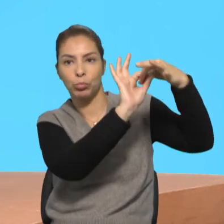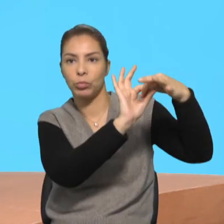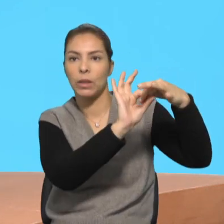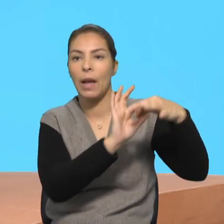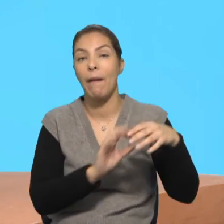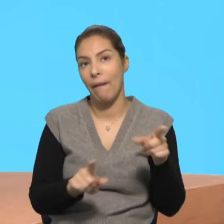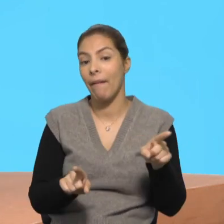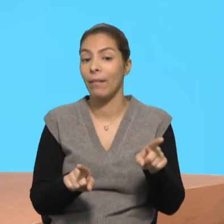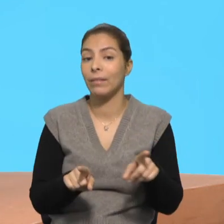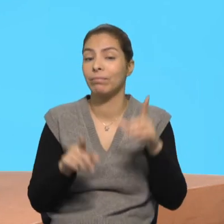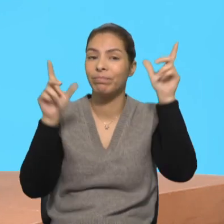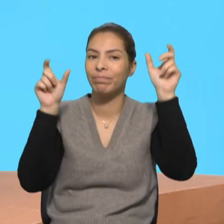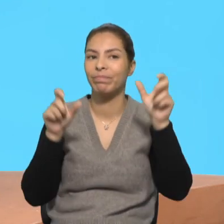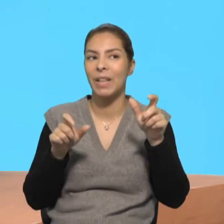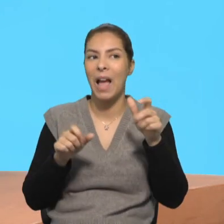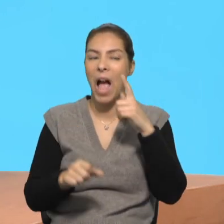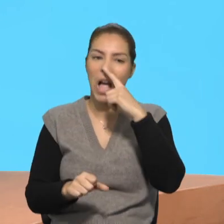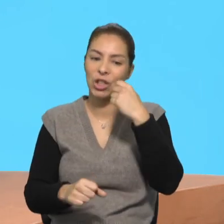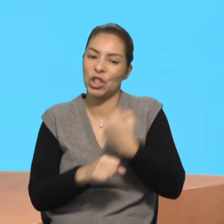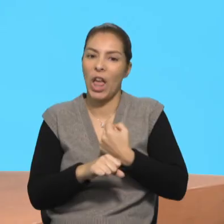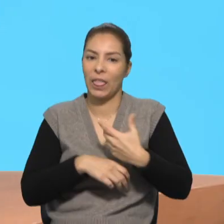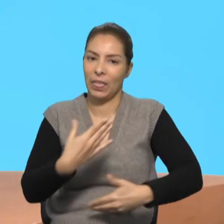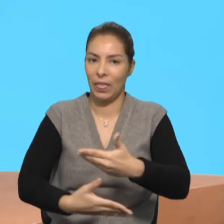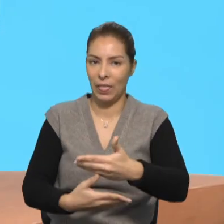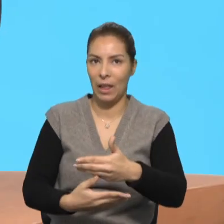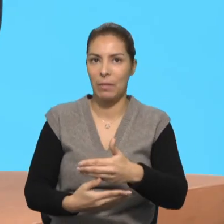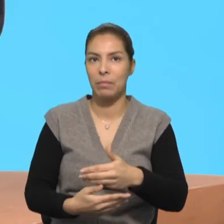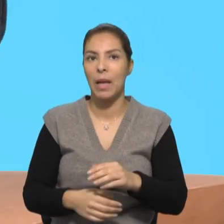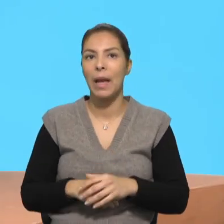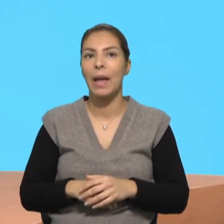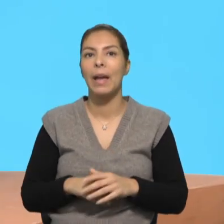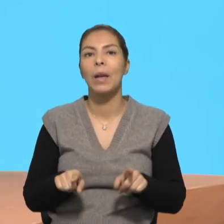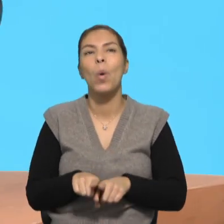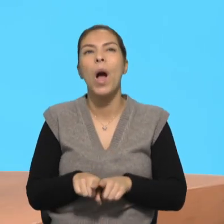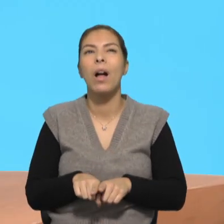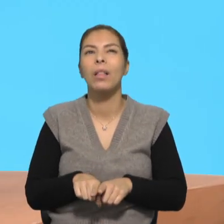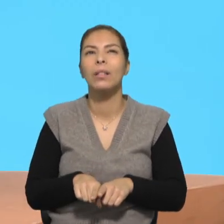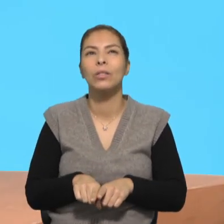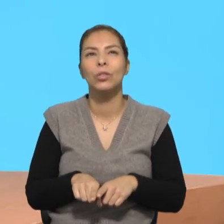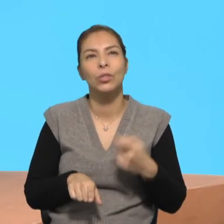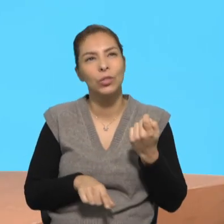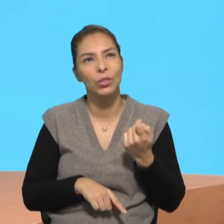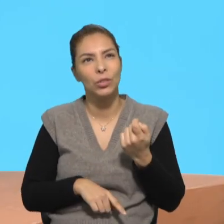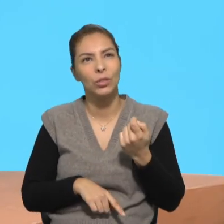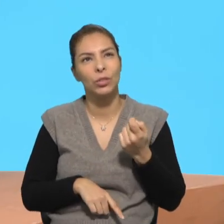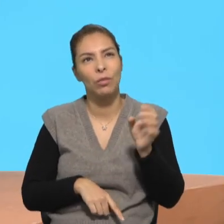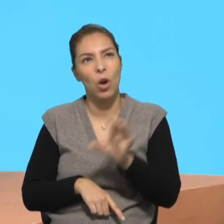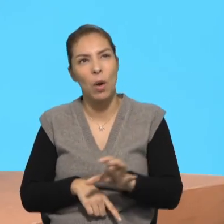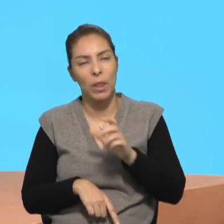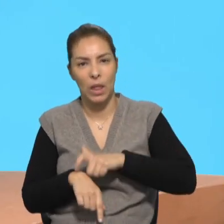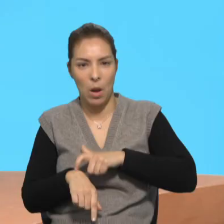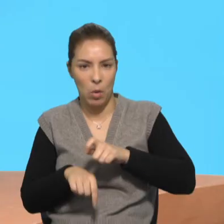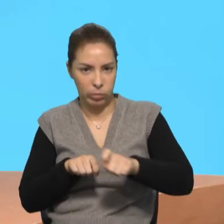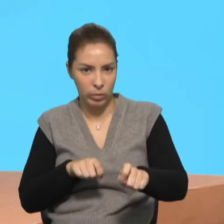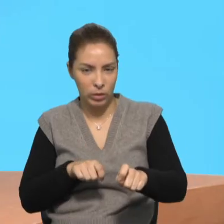ação. E creio mesmo que esta era uma das... Acerca deste momento da vida de Jesus,